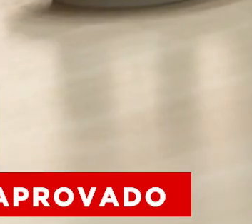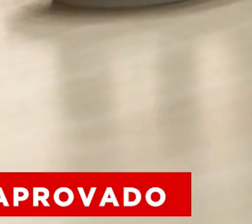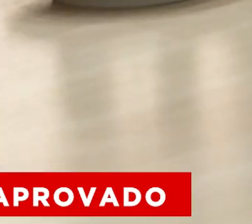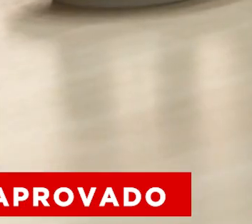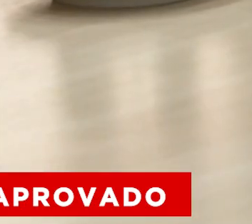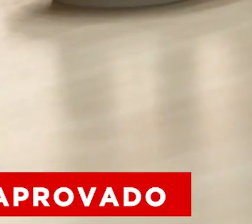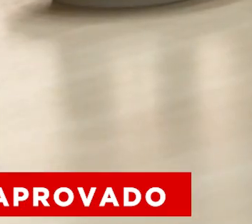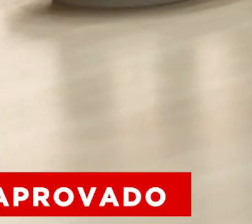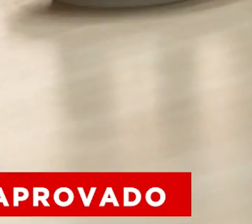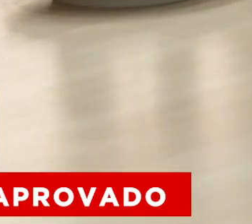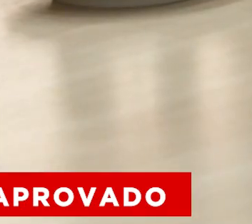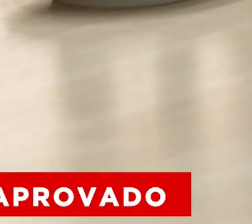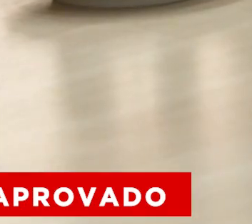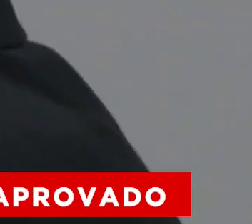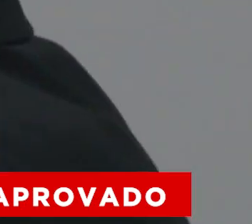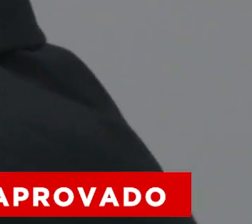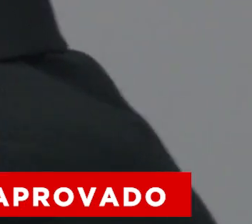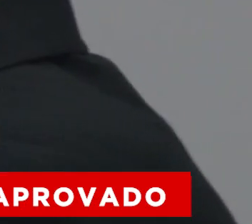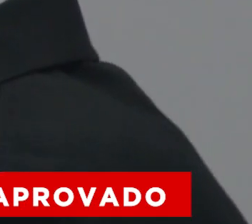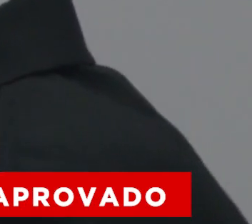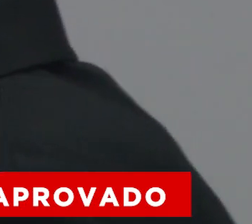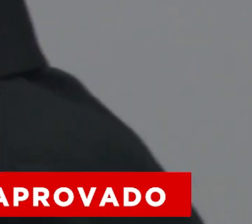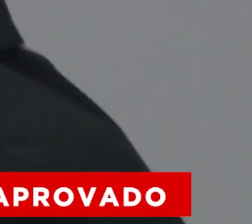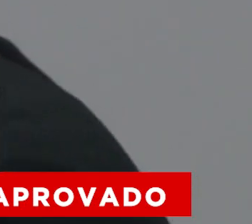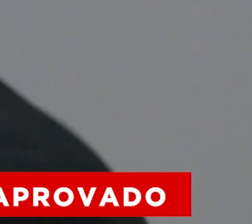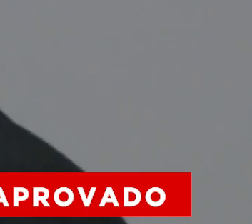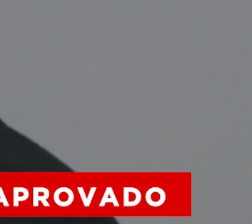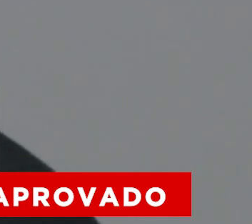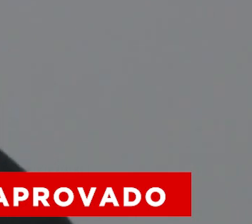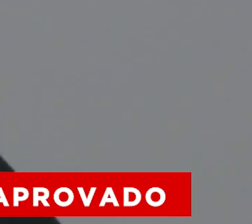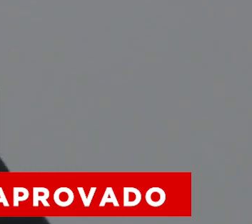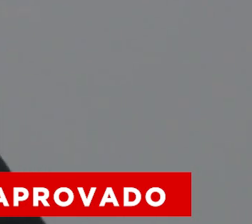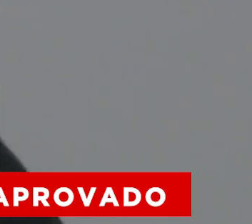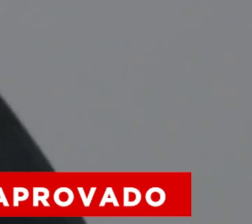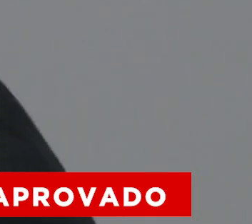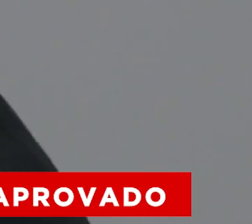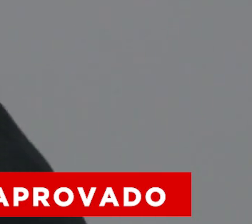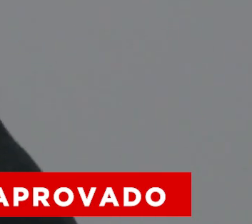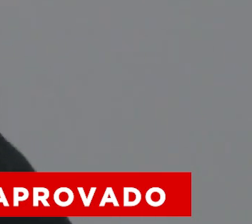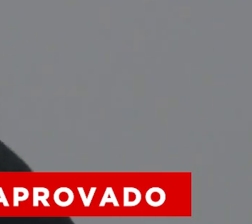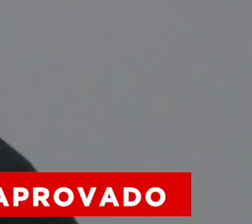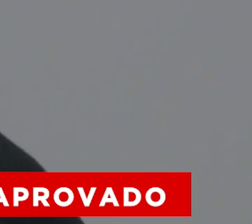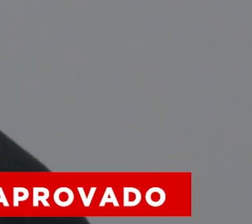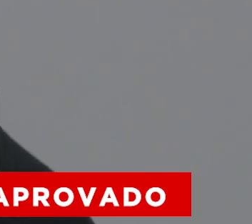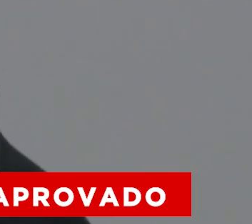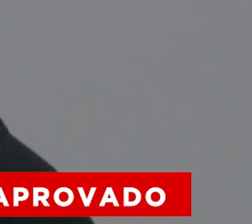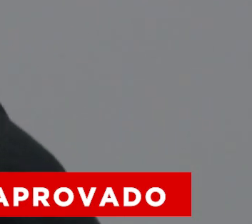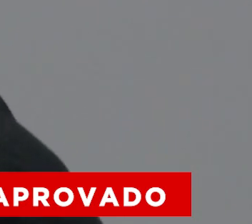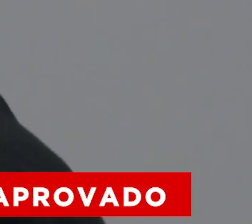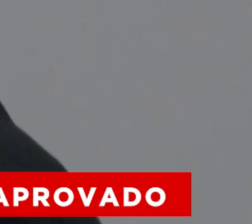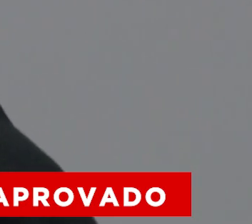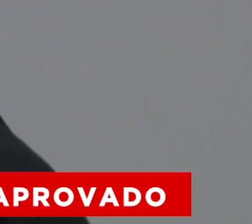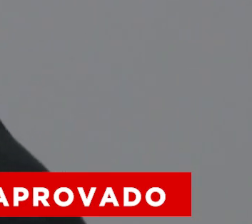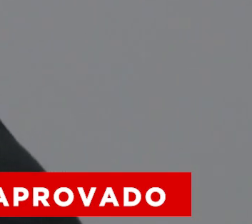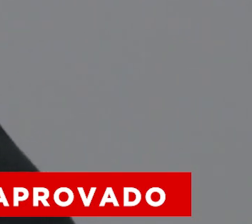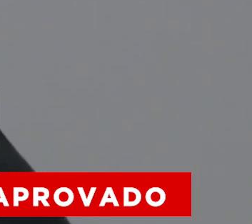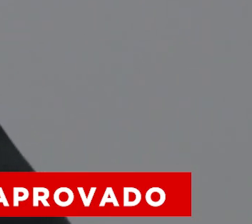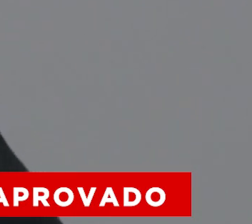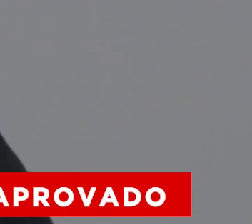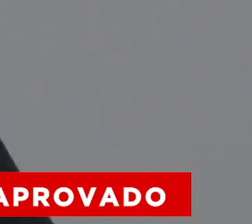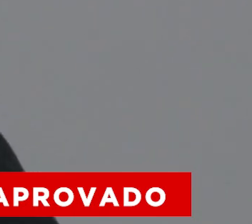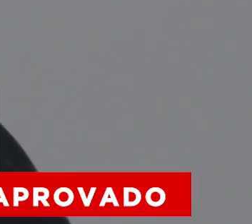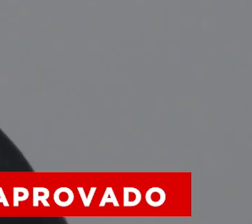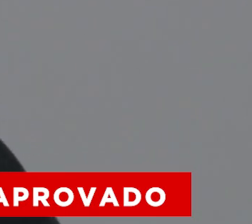medidas urgentes ao pagamento de forma antecipada das últimas parcelas do empréstimo junto à Caixa